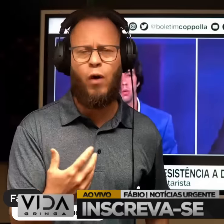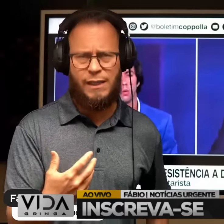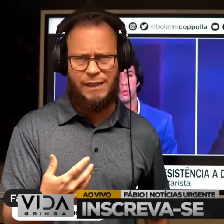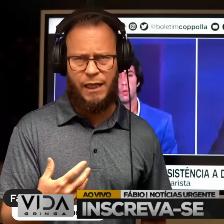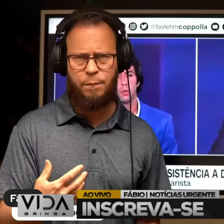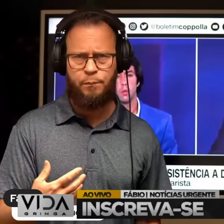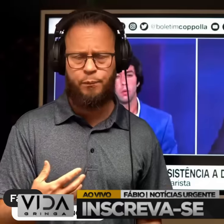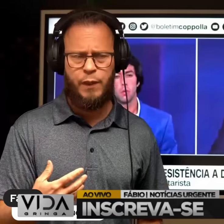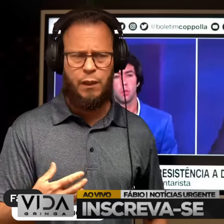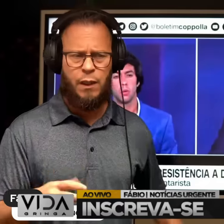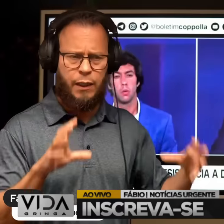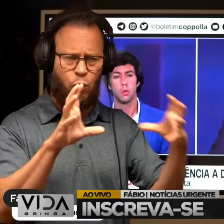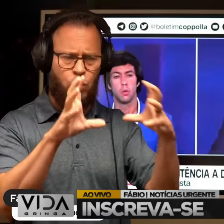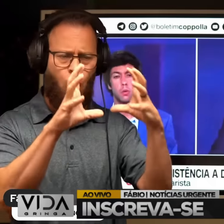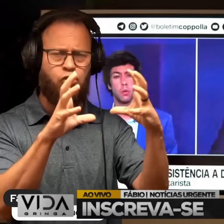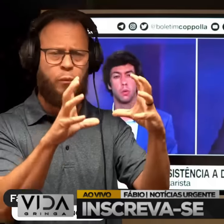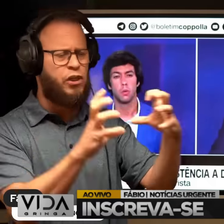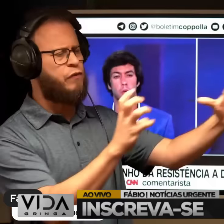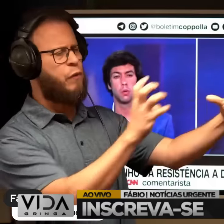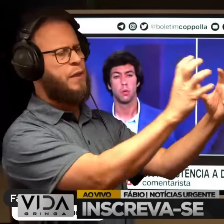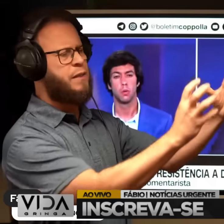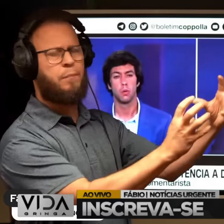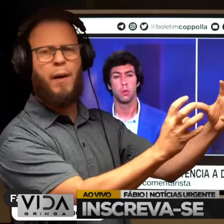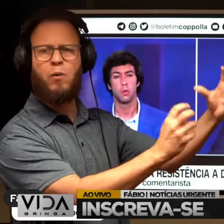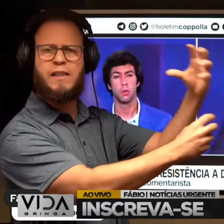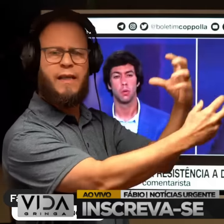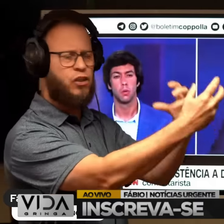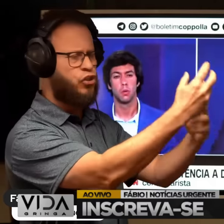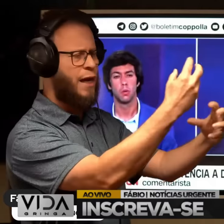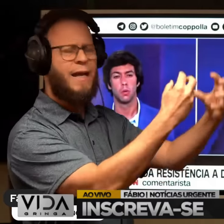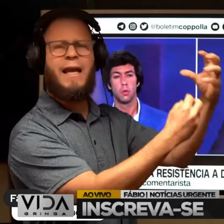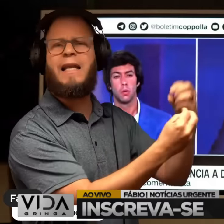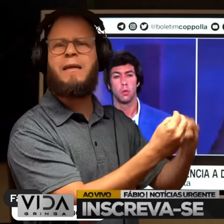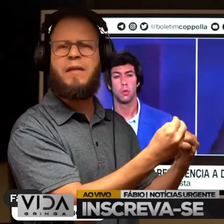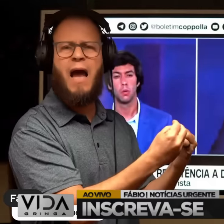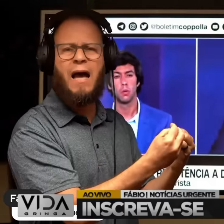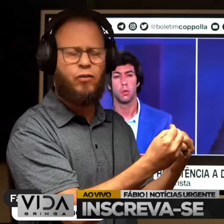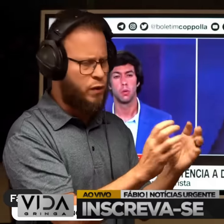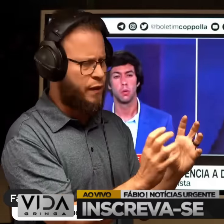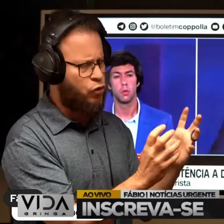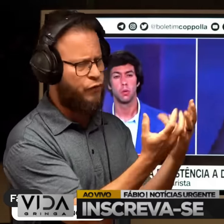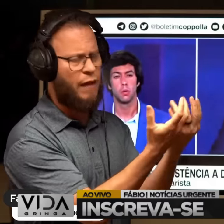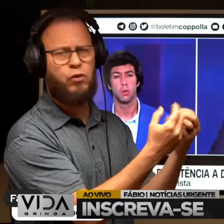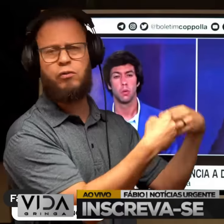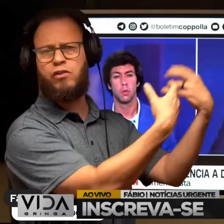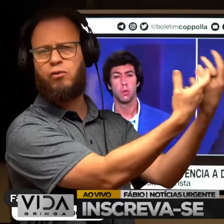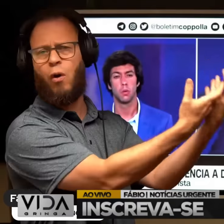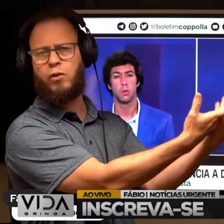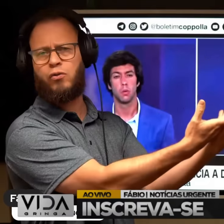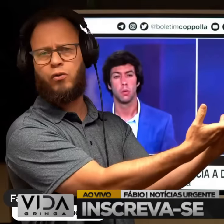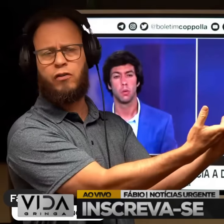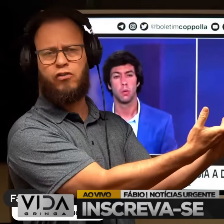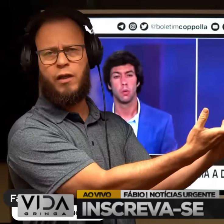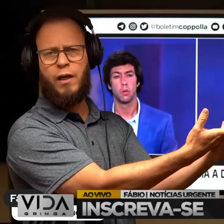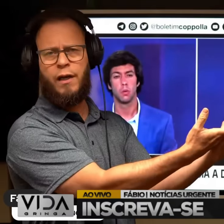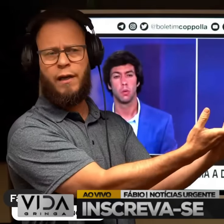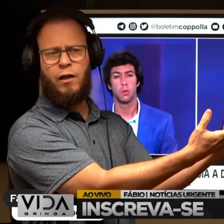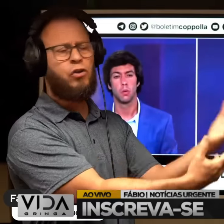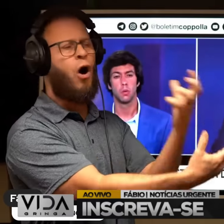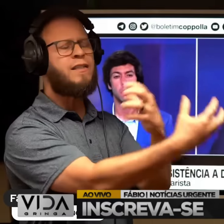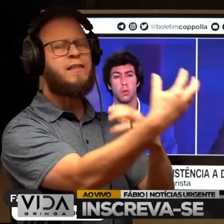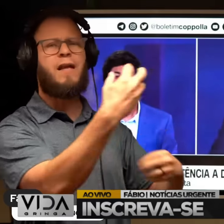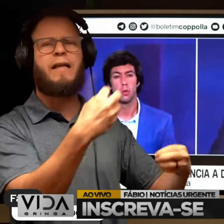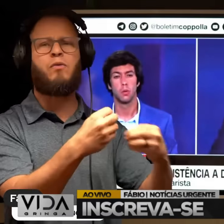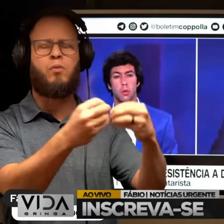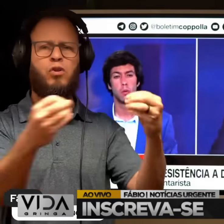Mesmo assim, que o nosso objetivo principal seja eliminado, ou seja, o Flávio Dino se torne um juiz,